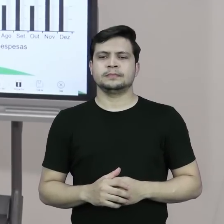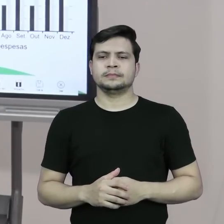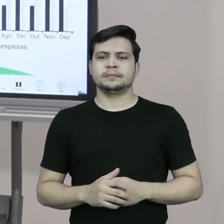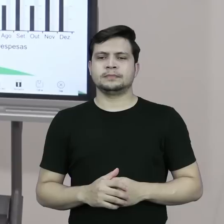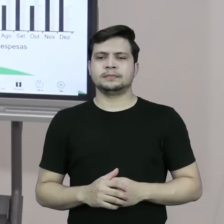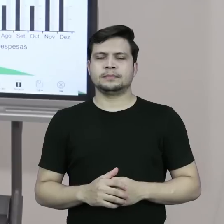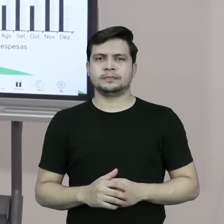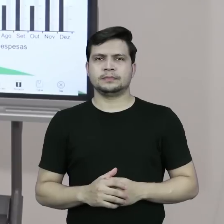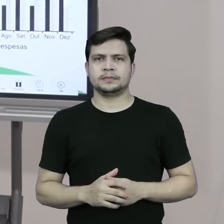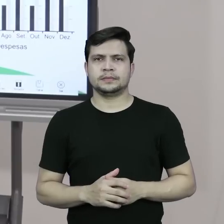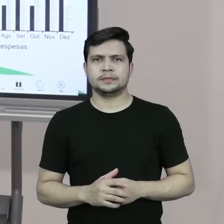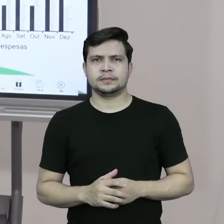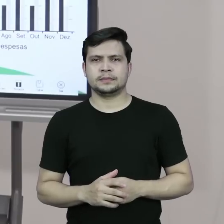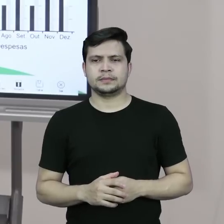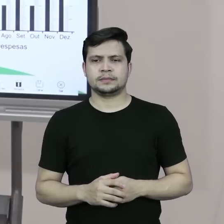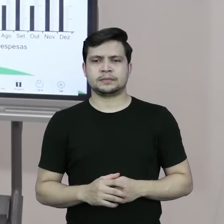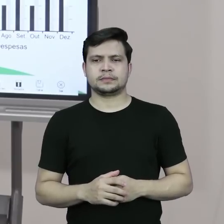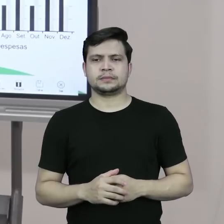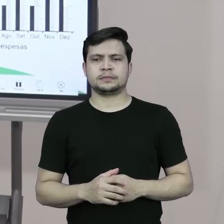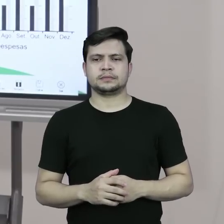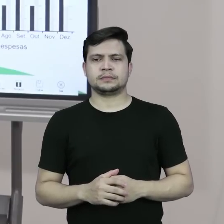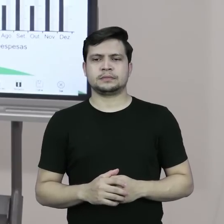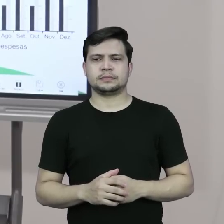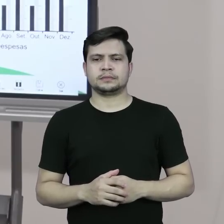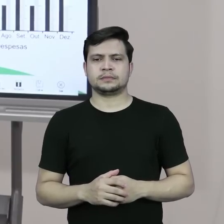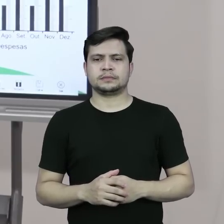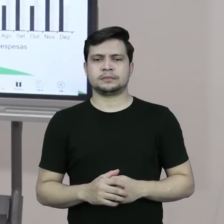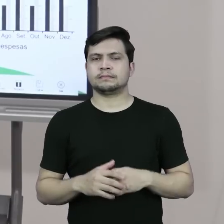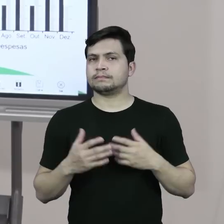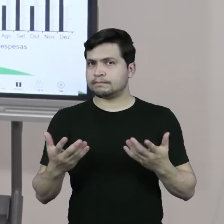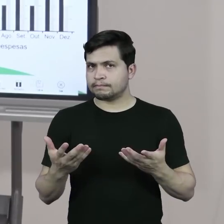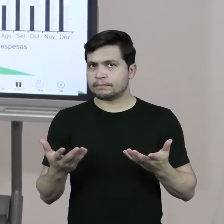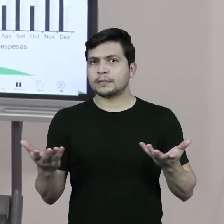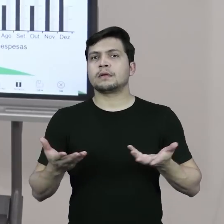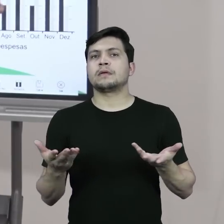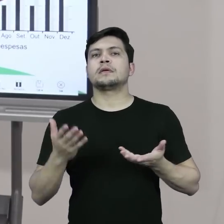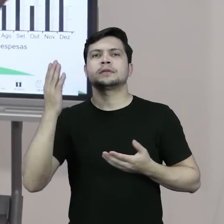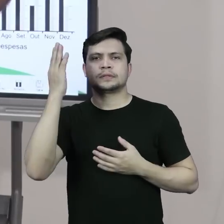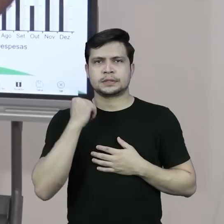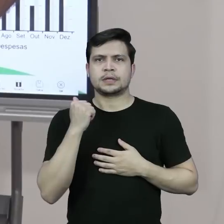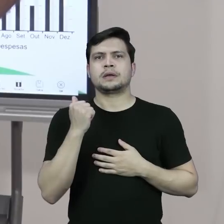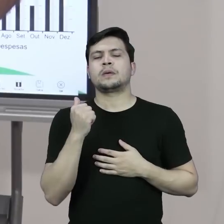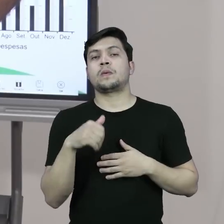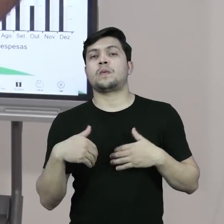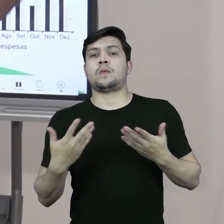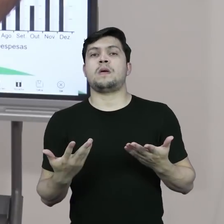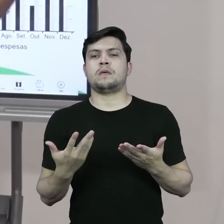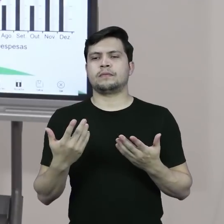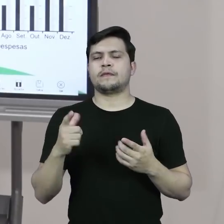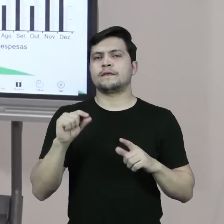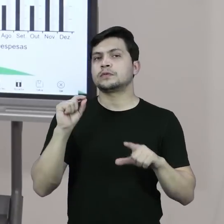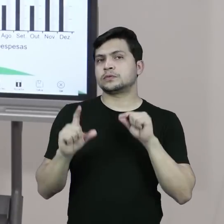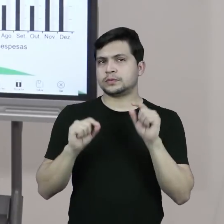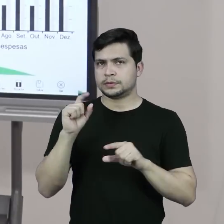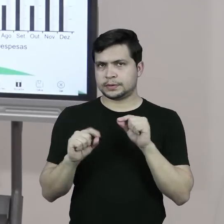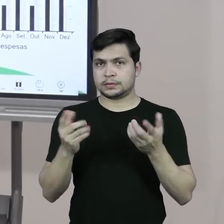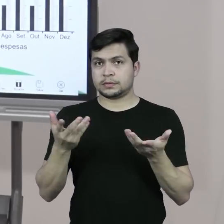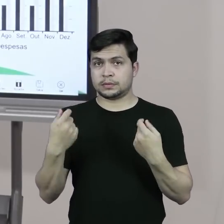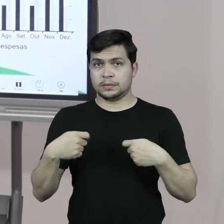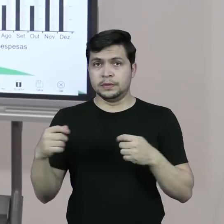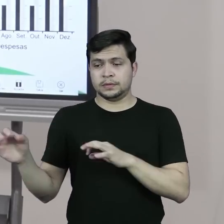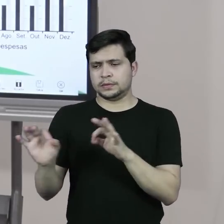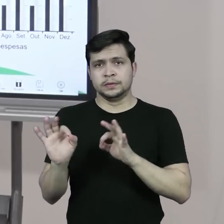dois. Terceiro e quarto valor, nosso terceiro valor é 6, quarto valor é 7.